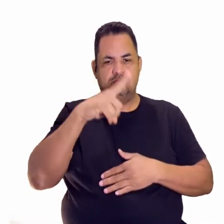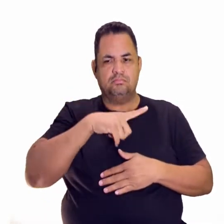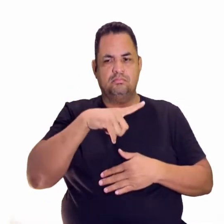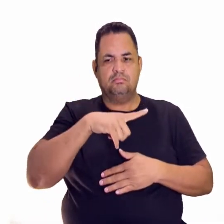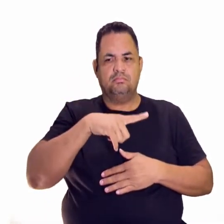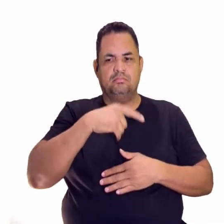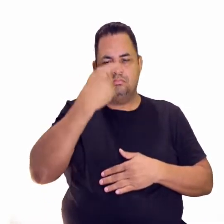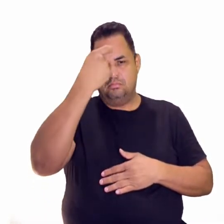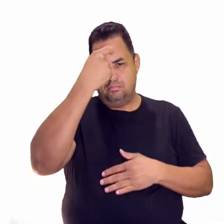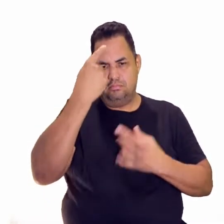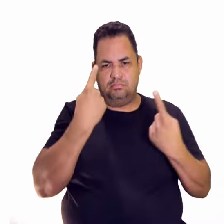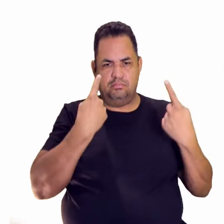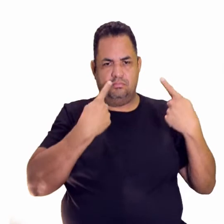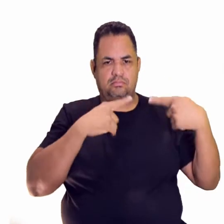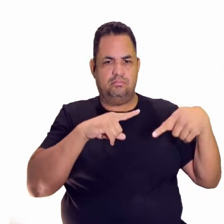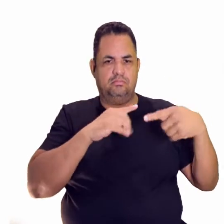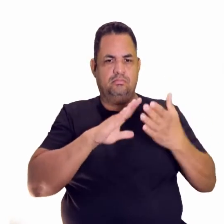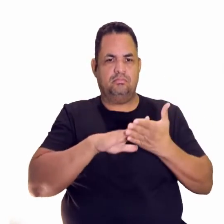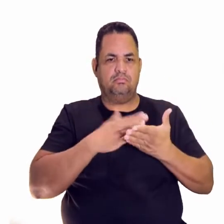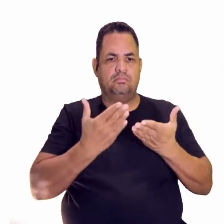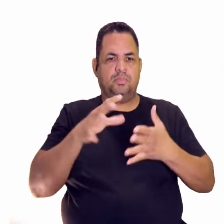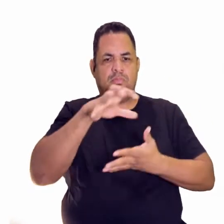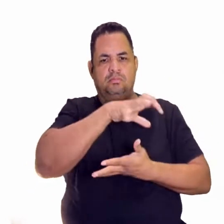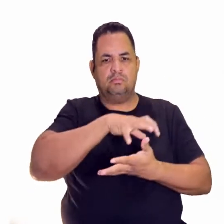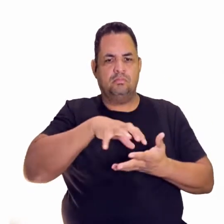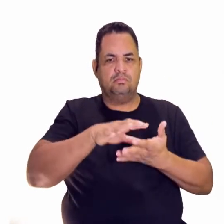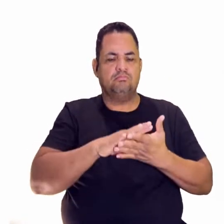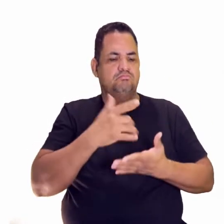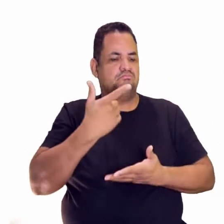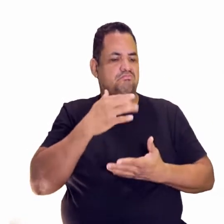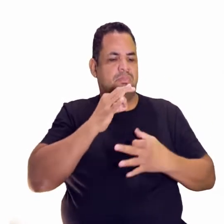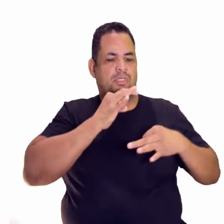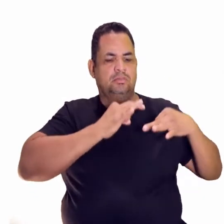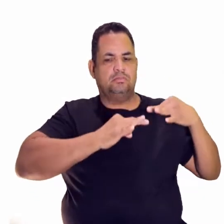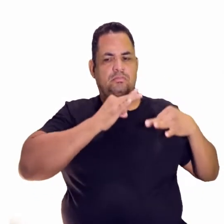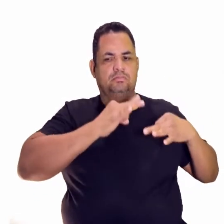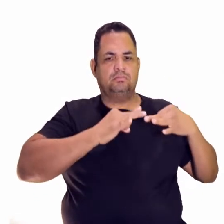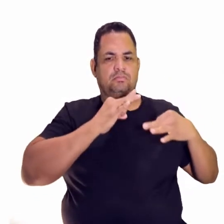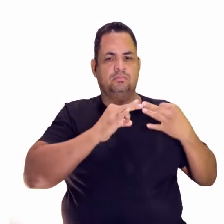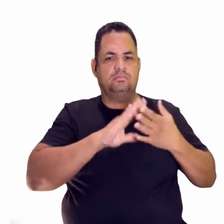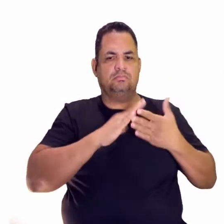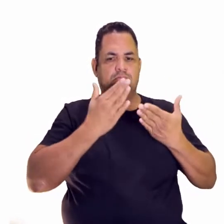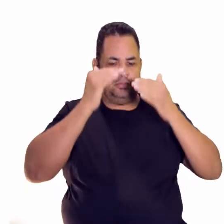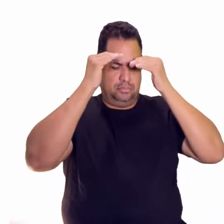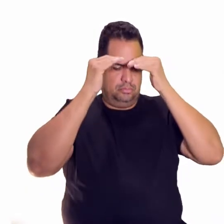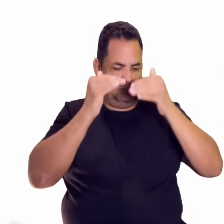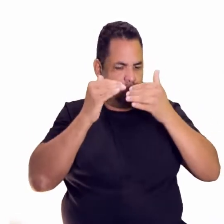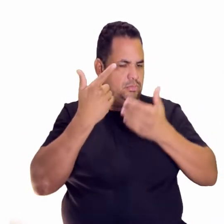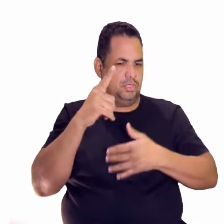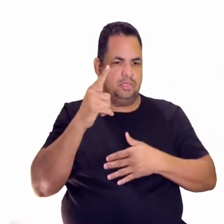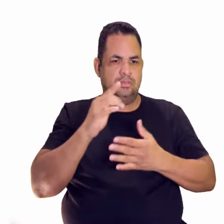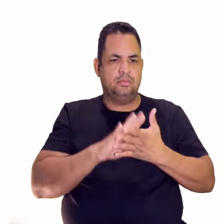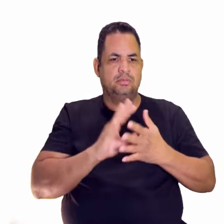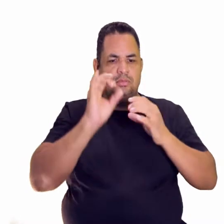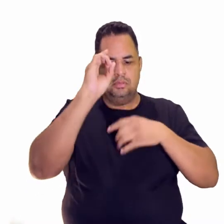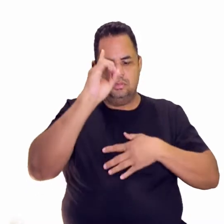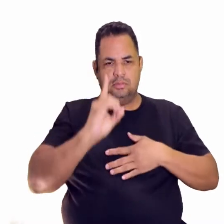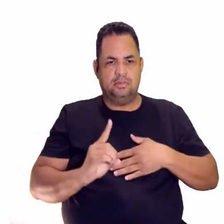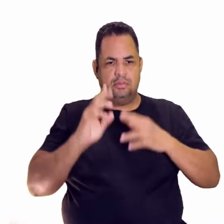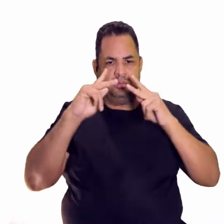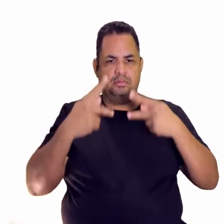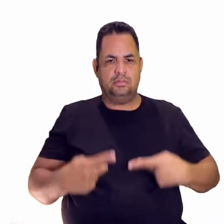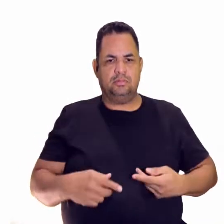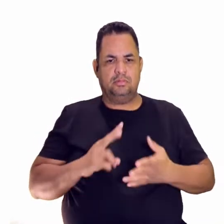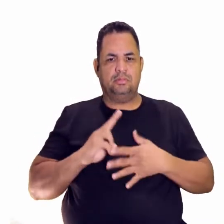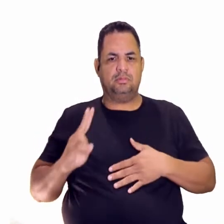posicionem contrárias a qualquer manifestação de injustiça, de desrespeito a direitos humanos e a